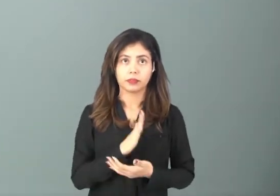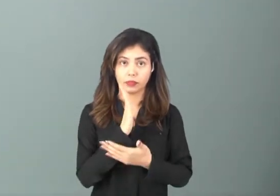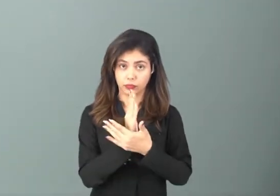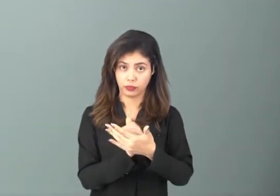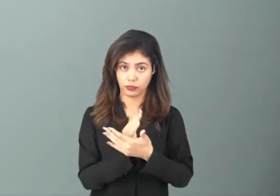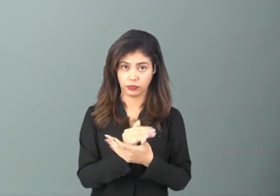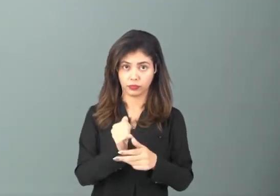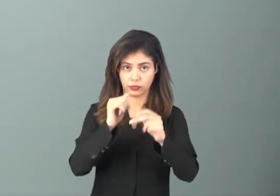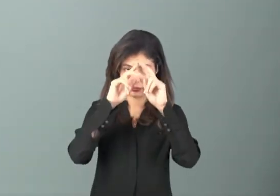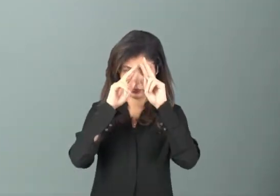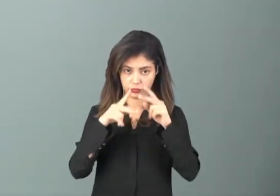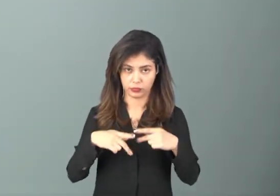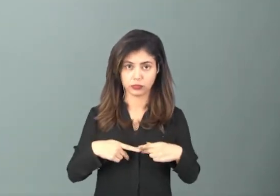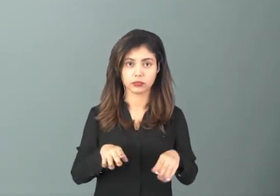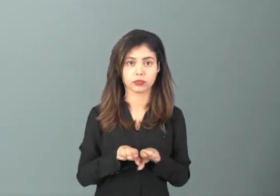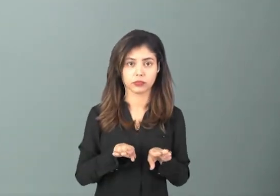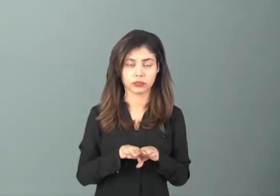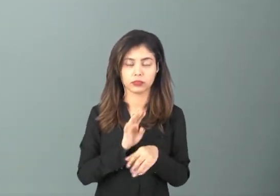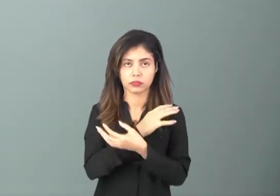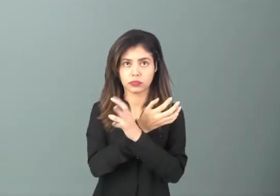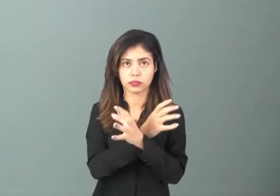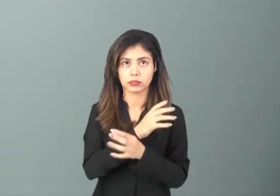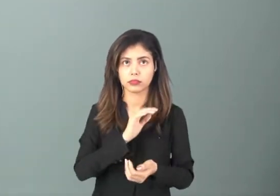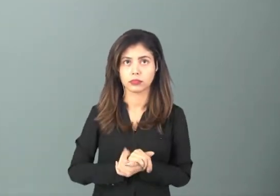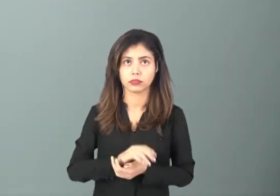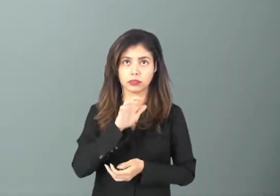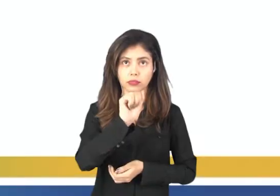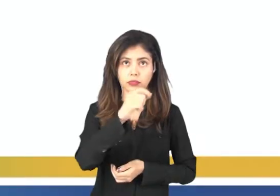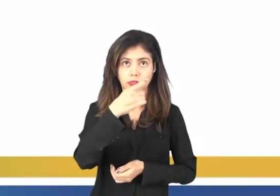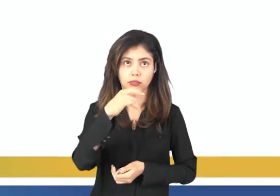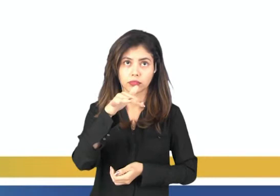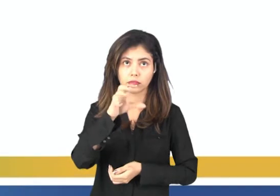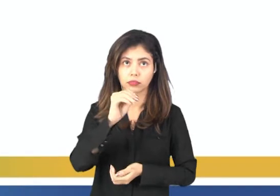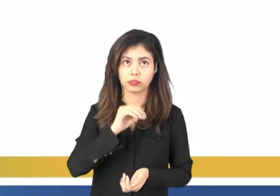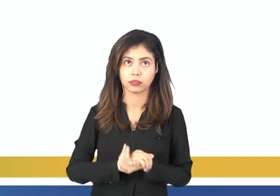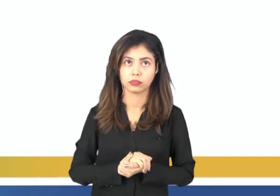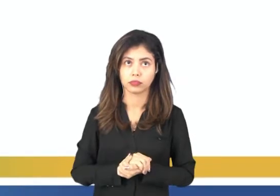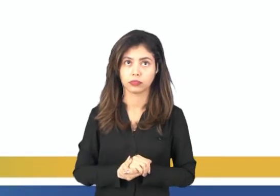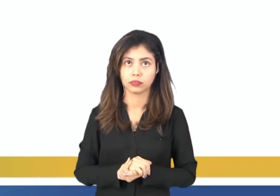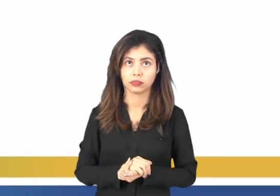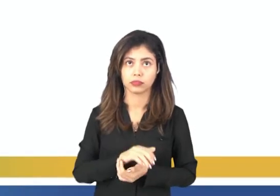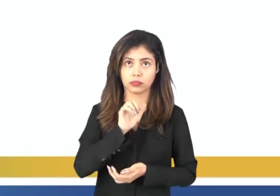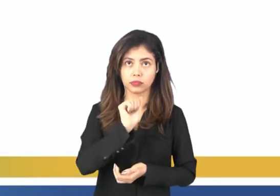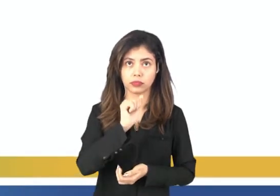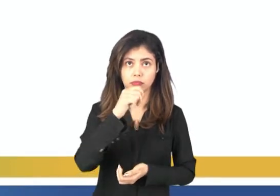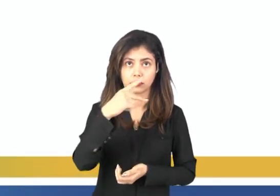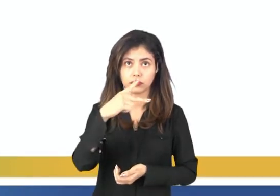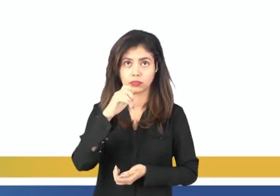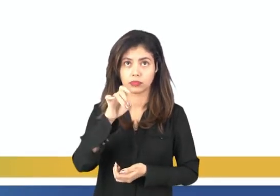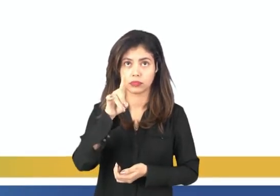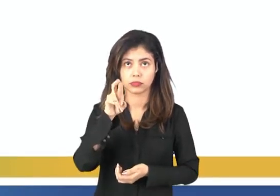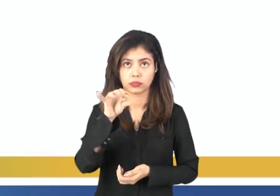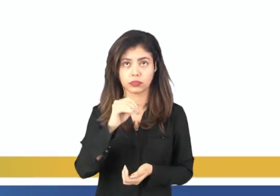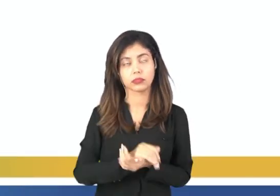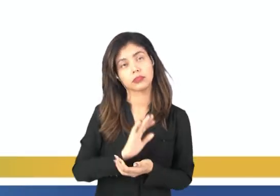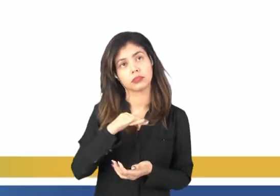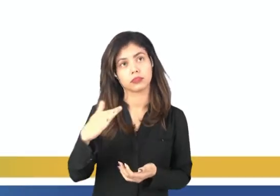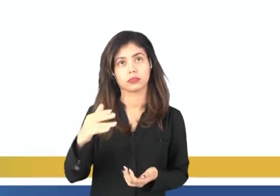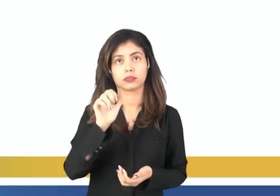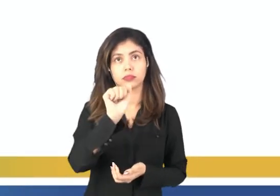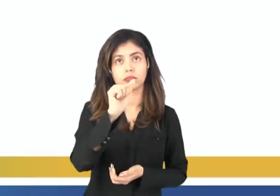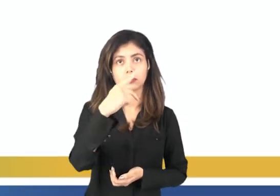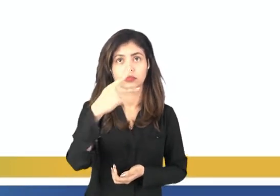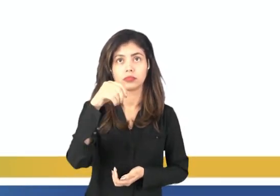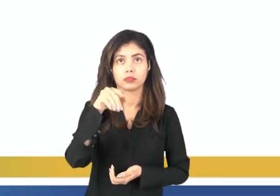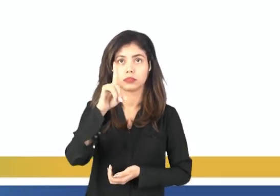divisão do esqueleto humano tá que ele vai ser dividido a esqueleto axial e Esqueleto apendicular tá quando a gente fala do